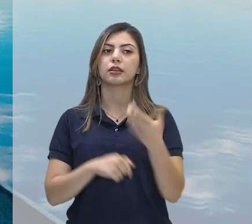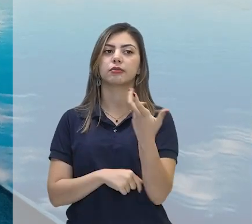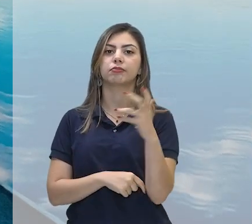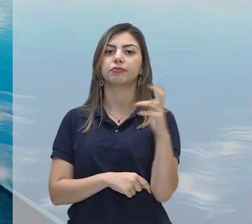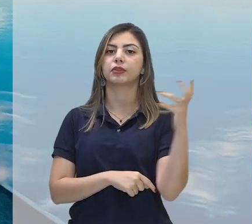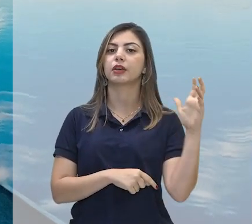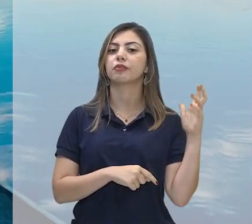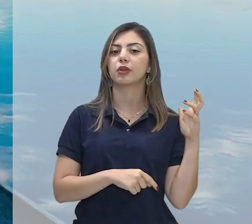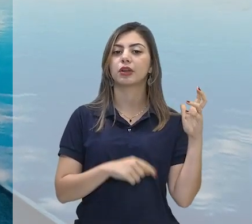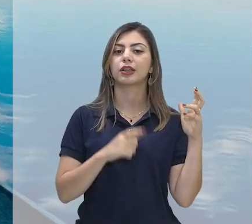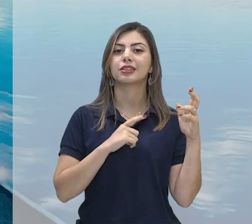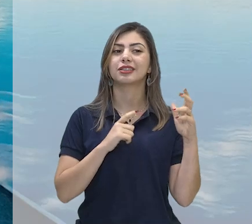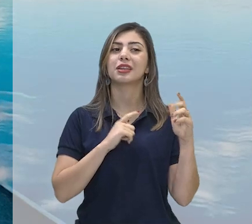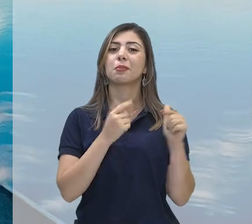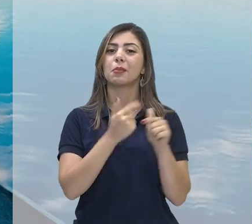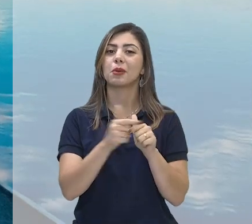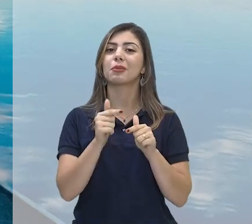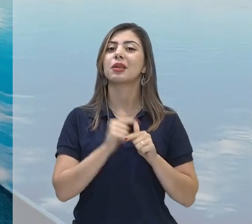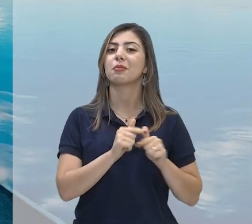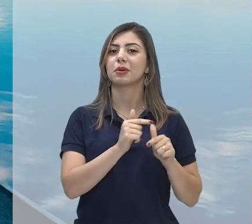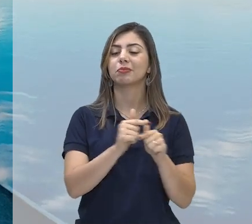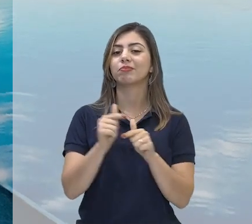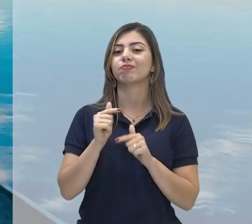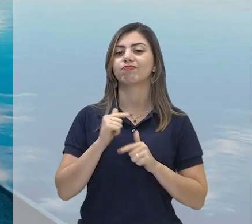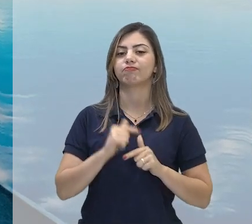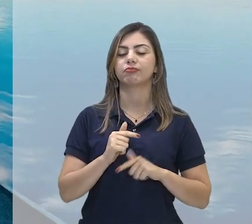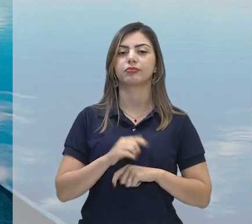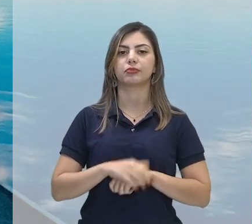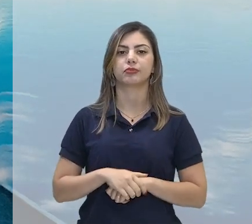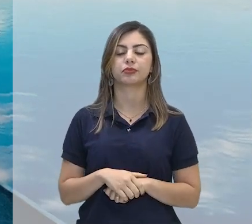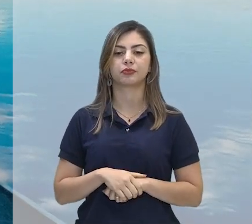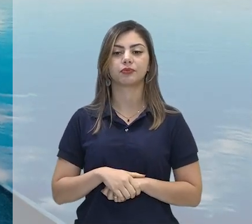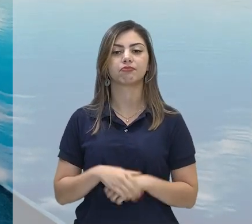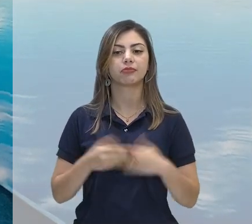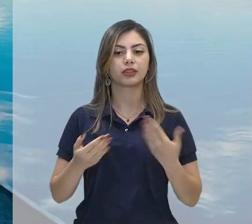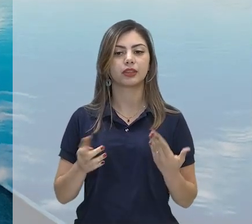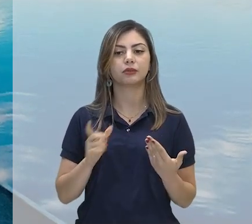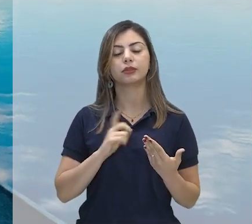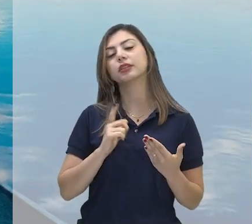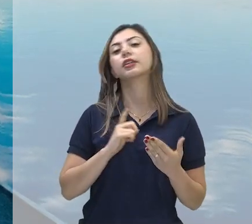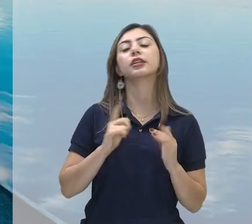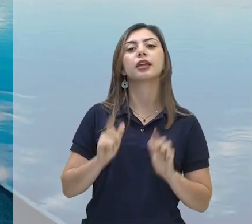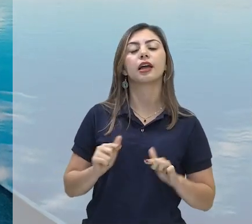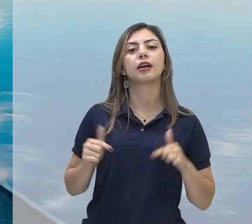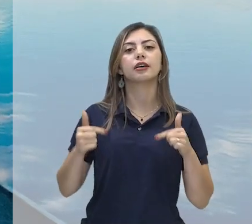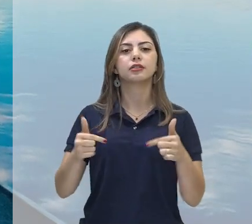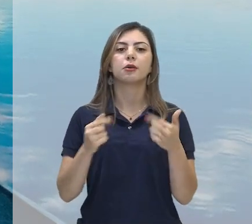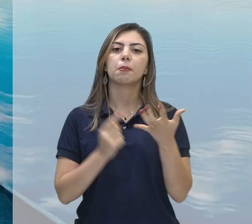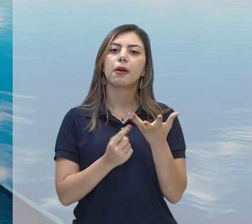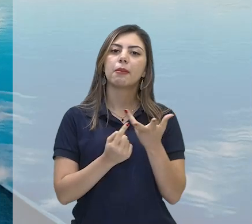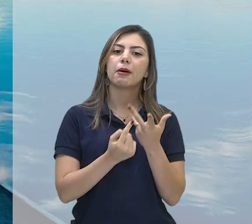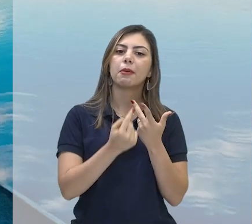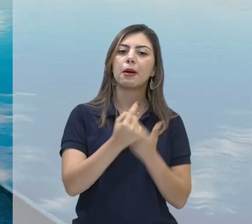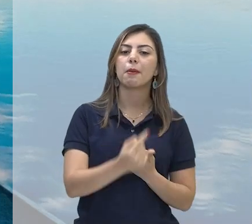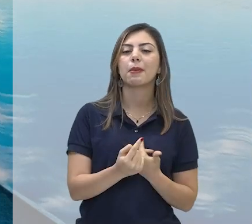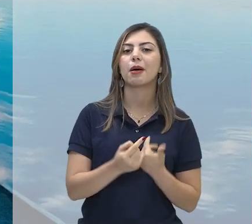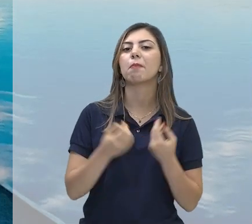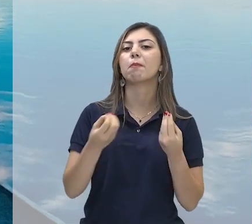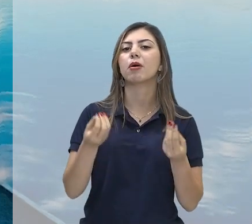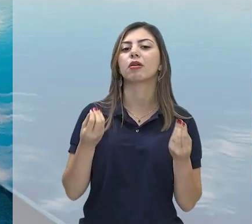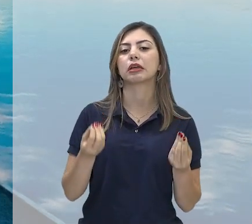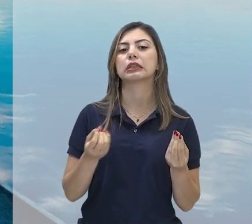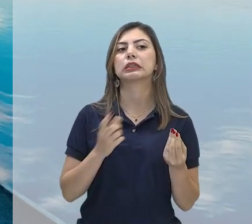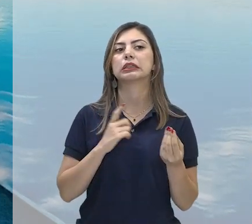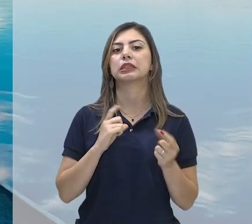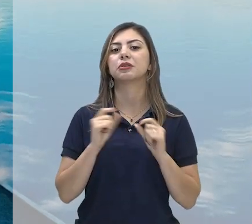bioma, diversos problemas ambientais. E esse conjunto de ações devastadoras acaba sendo responsável por